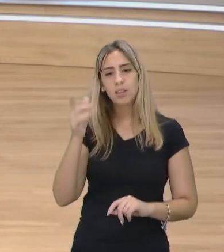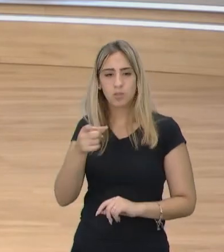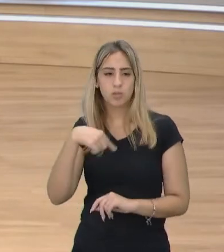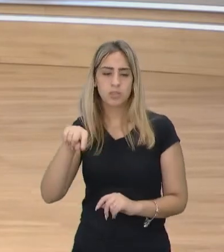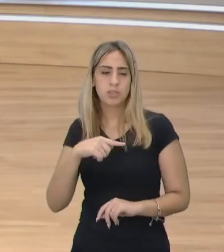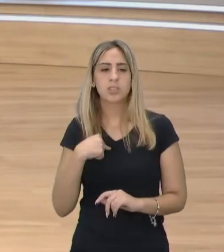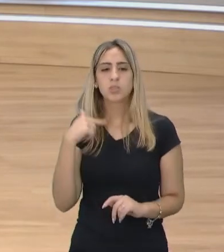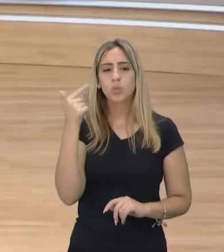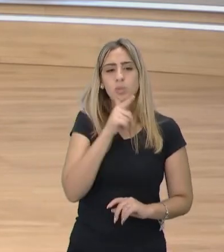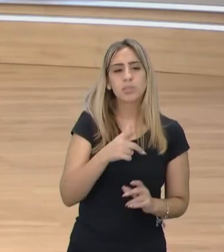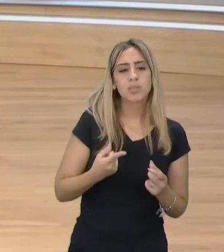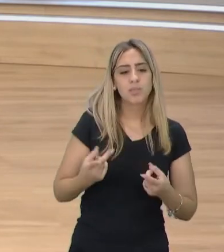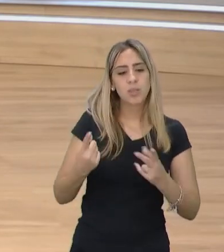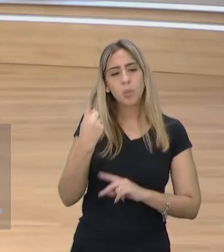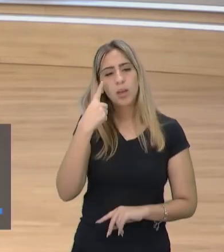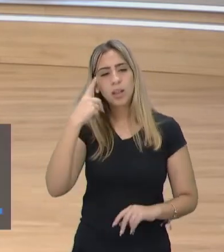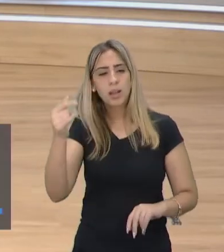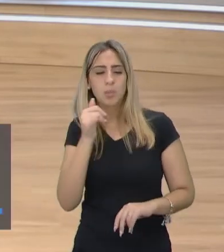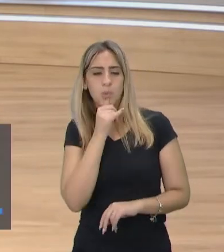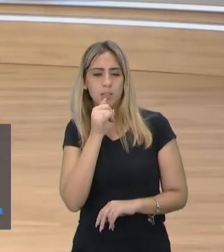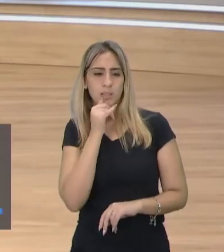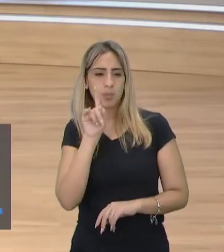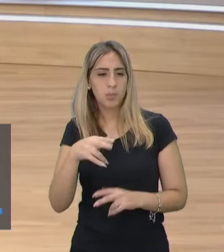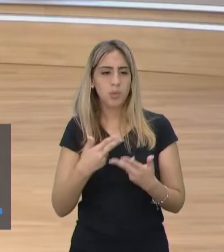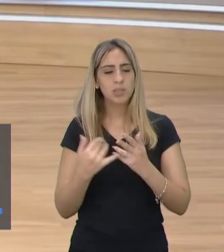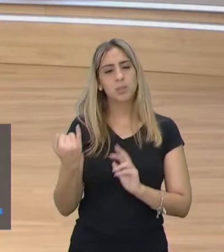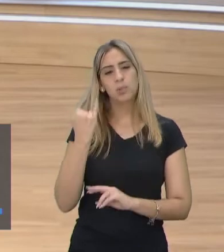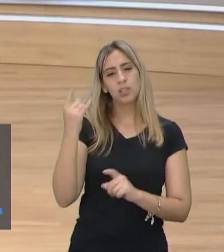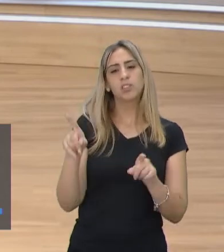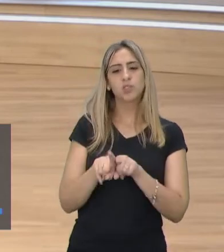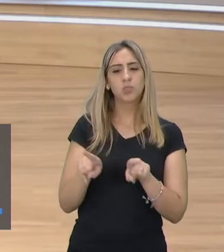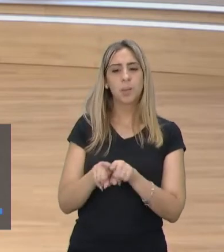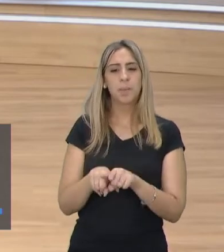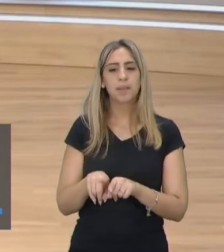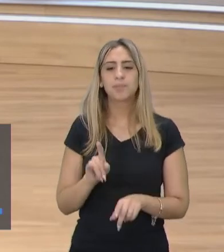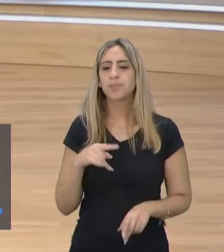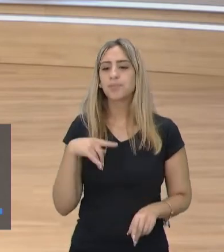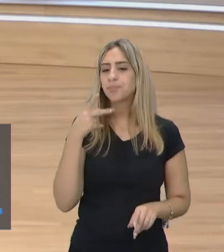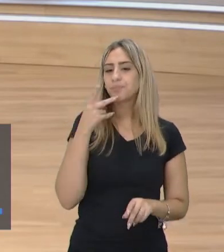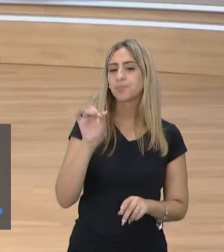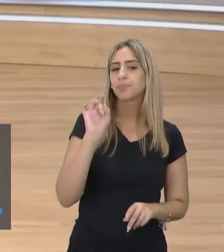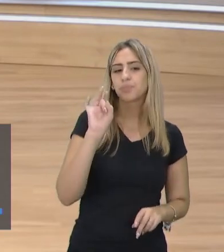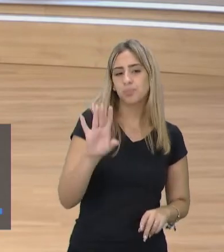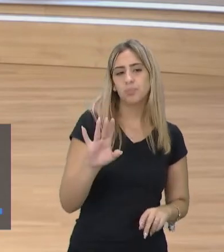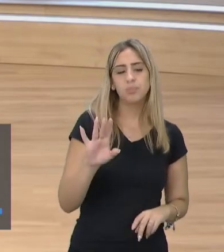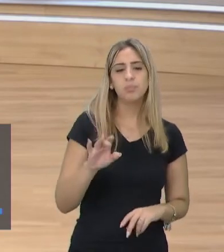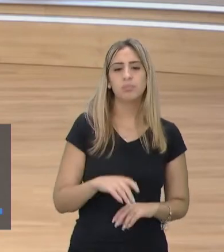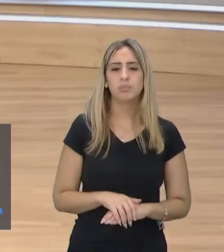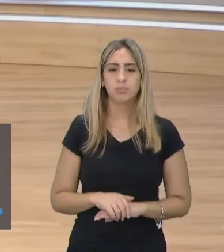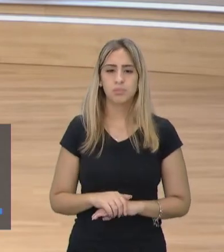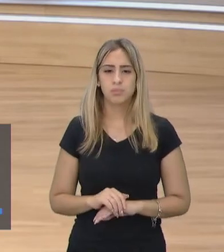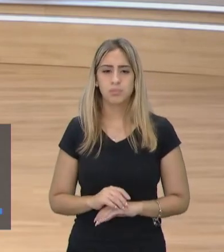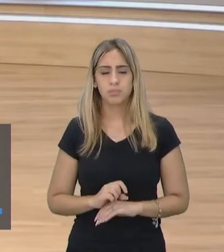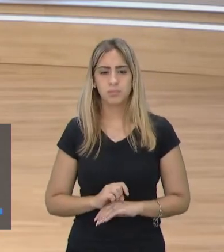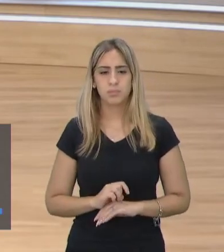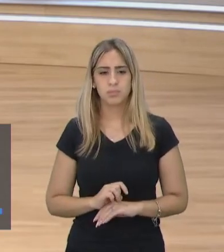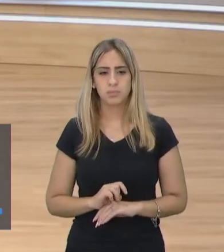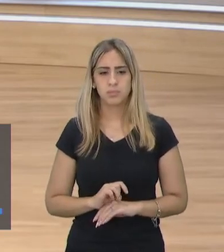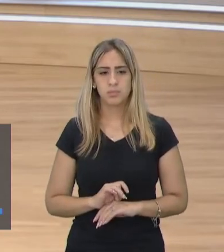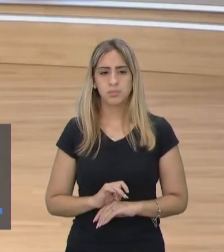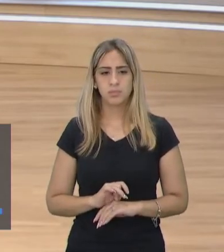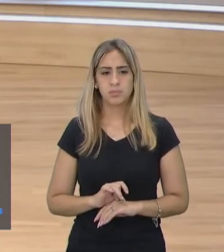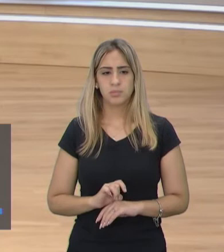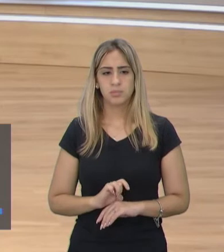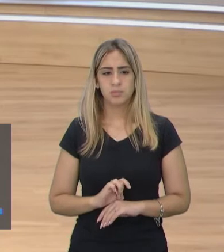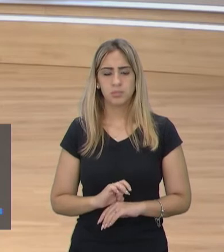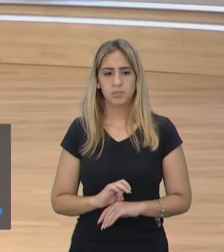você essa daí. conseguir vender uma ideia, por exemplo. Isso é uma coisa importante também, tá? Não tô falando no pejorativo, não. Espero que as pessoas entendam isso, né?